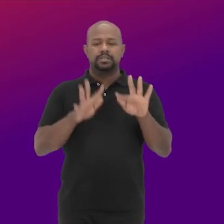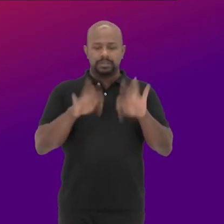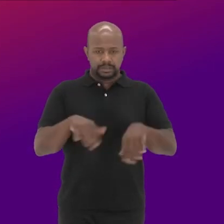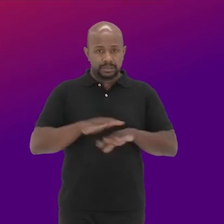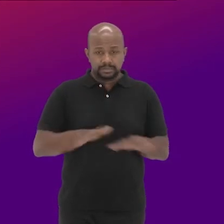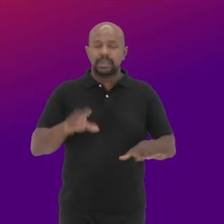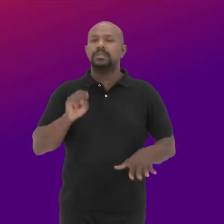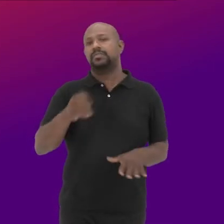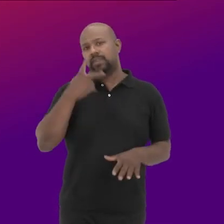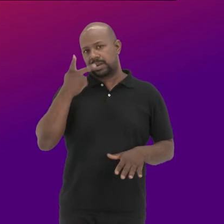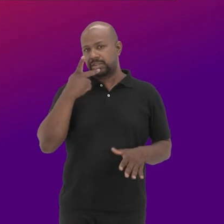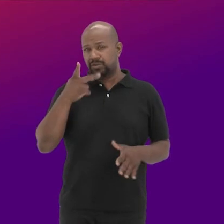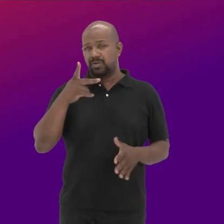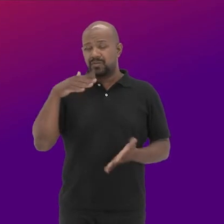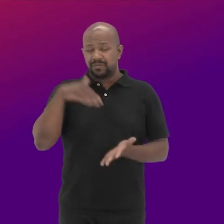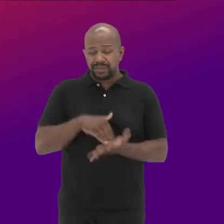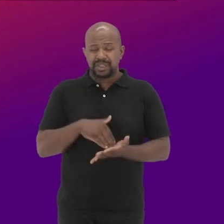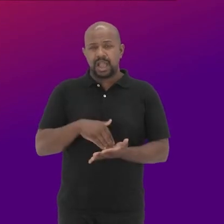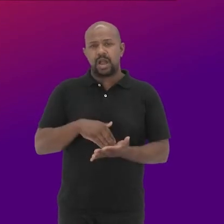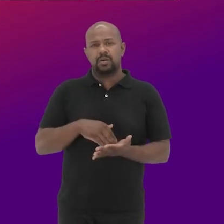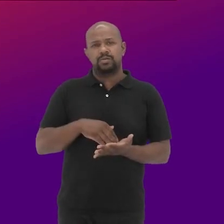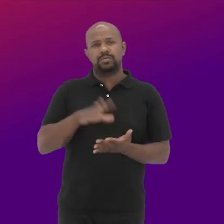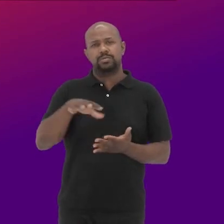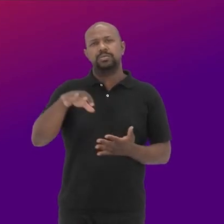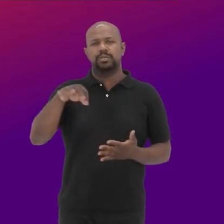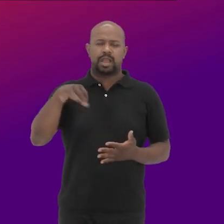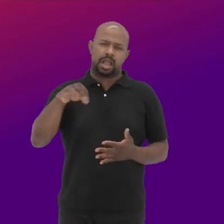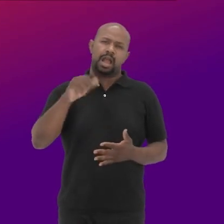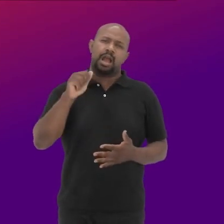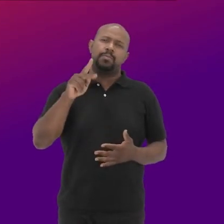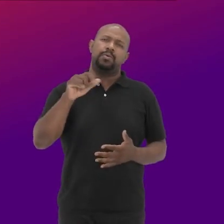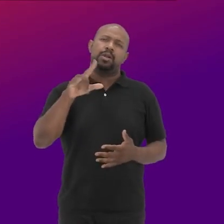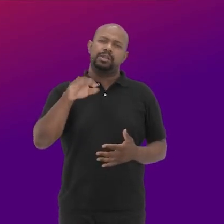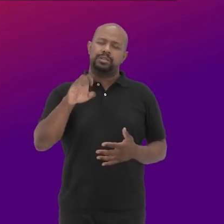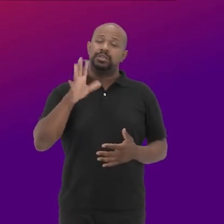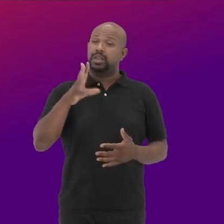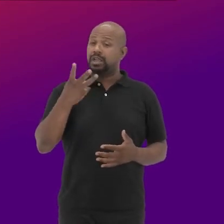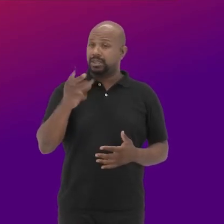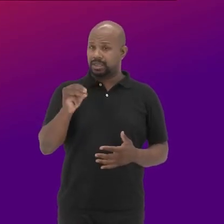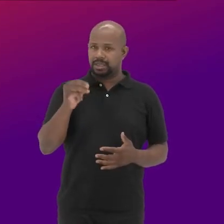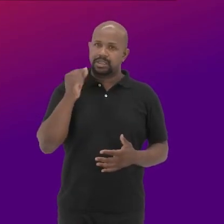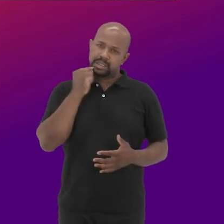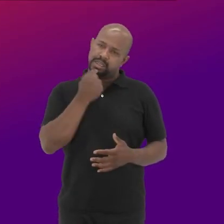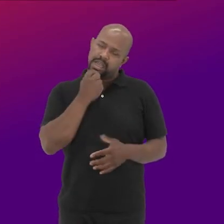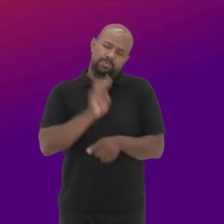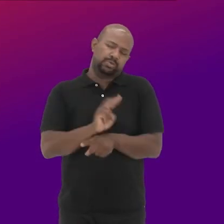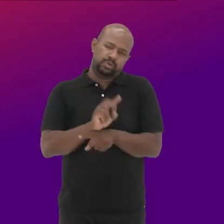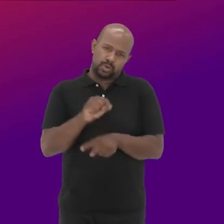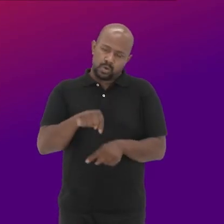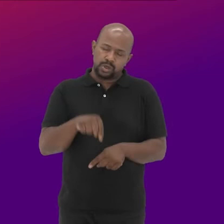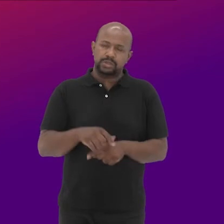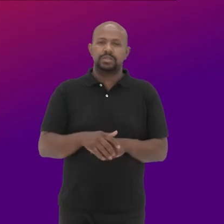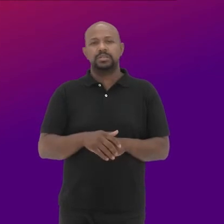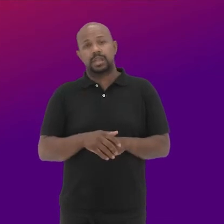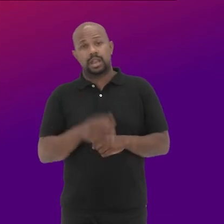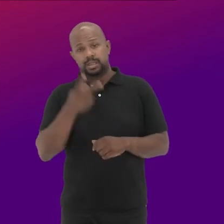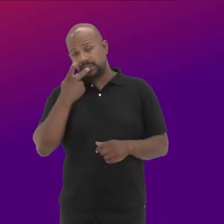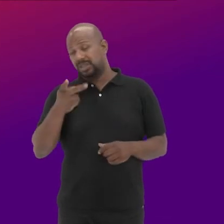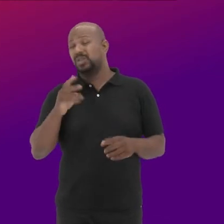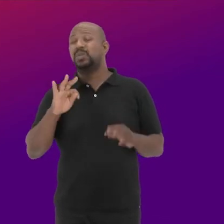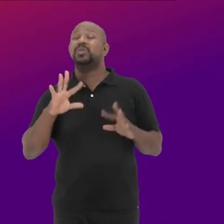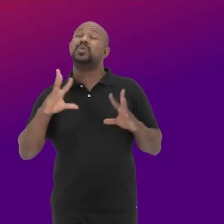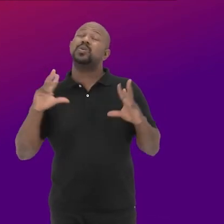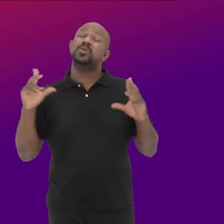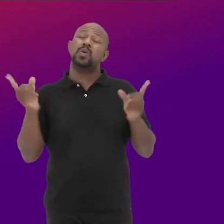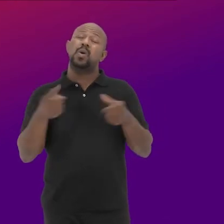terminasse neste momento, se estivéssemos falando do final da vigência da apólice, ou seja, do dia 30 de setembro, nos diria o seguinte,